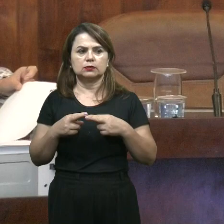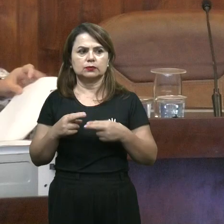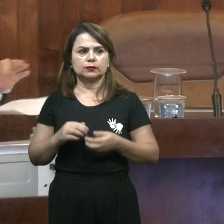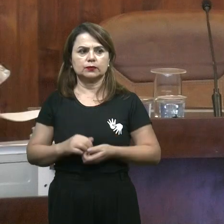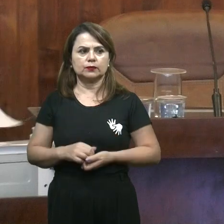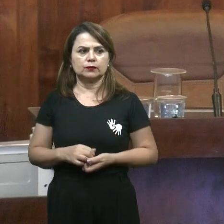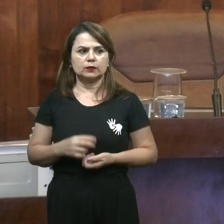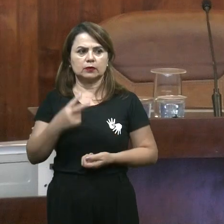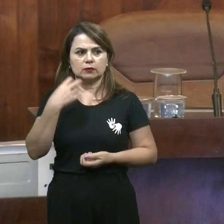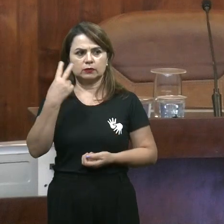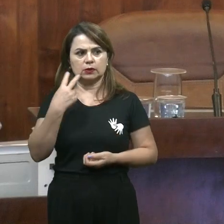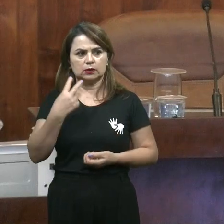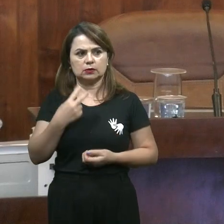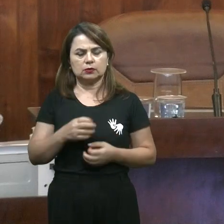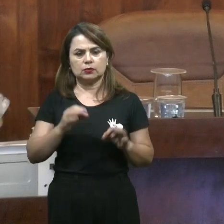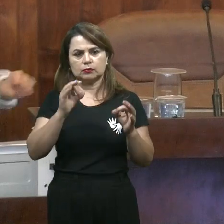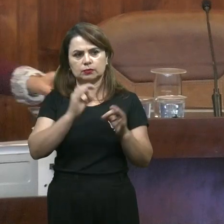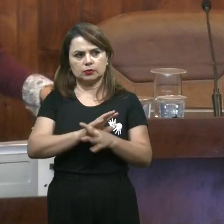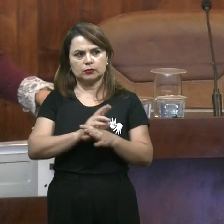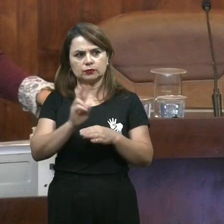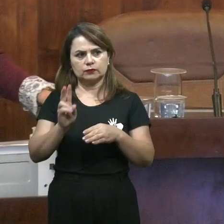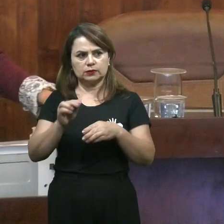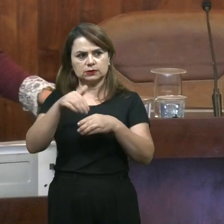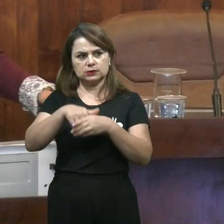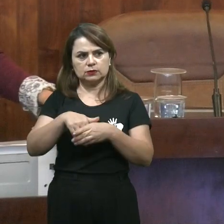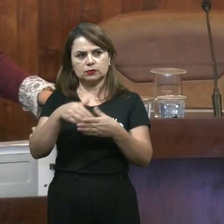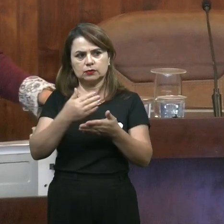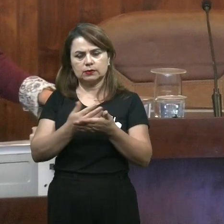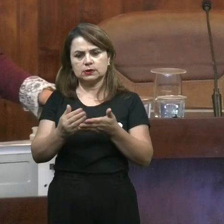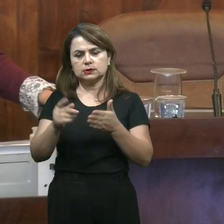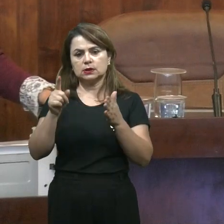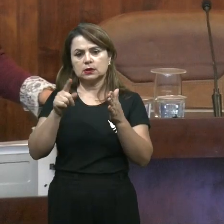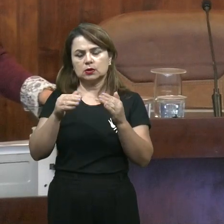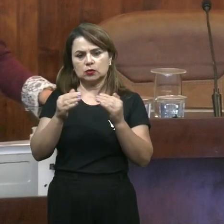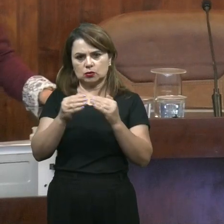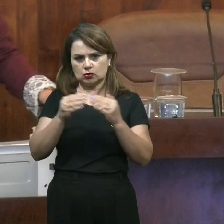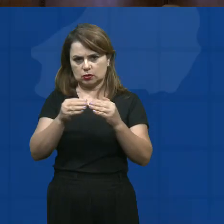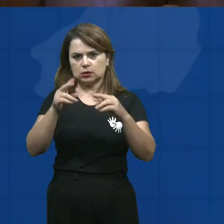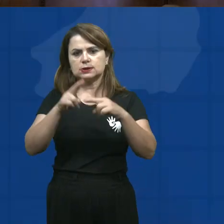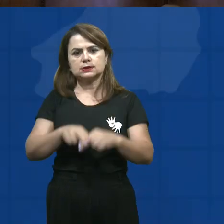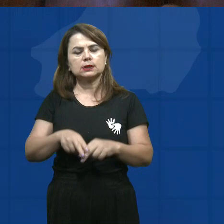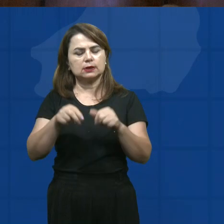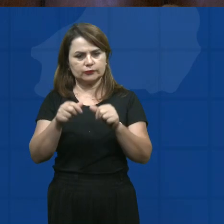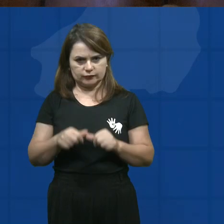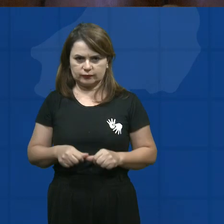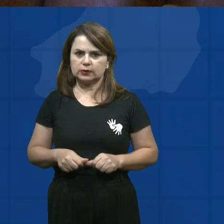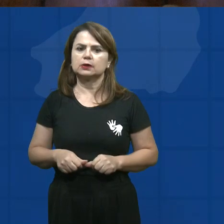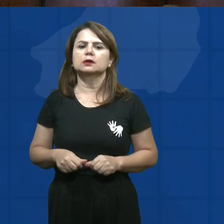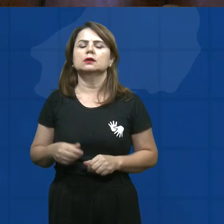Não havendo vereadores inscritos, está em discussão, está em votação. Os vereadores que estão favoráveis, permaneçam como se encontram, aprovado.